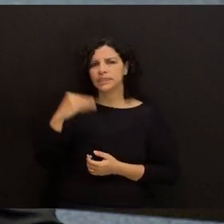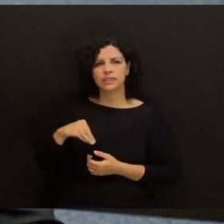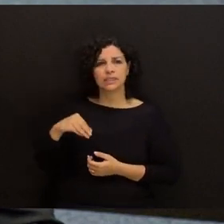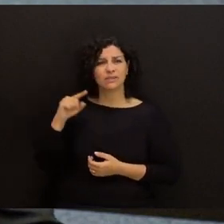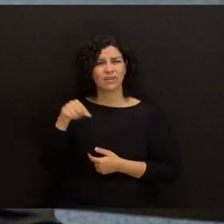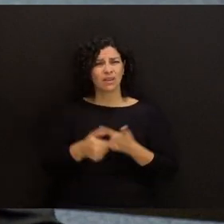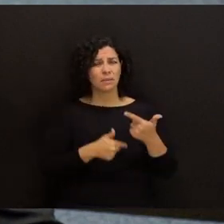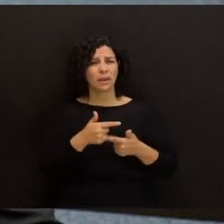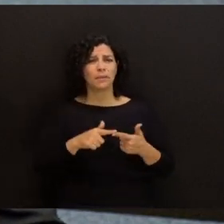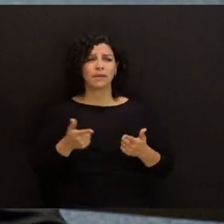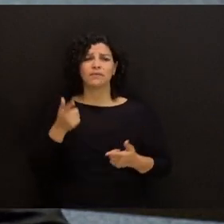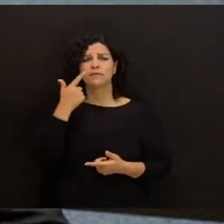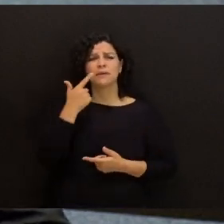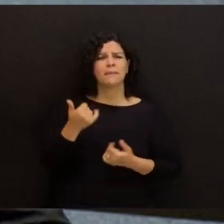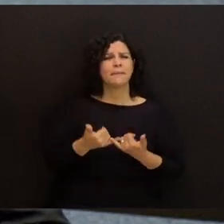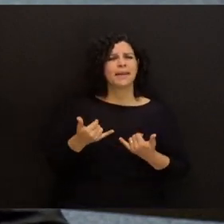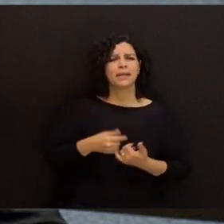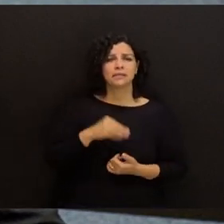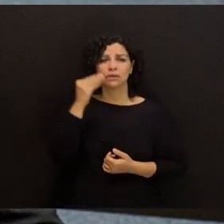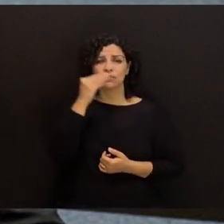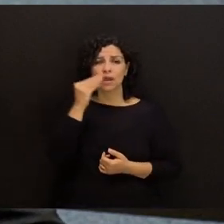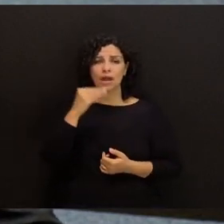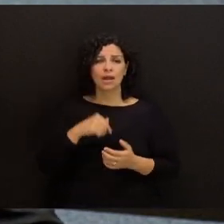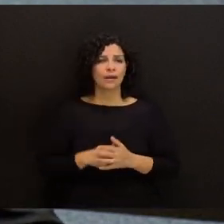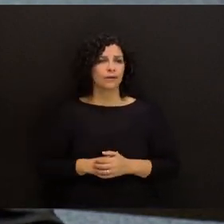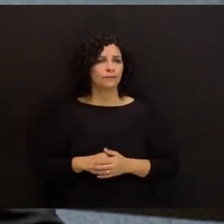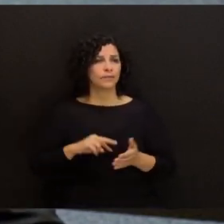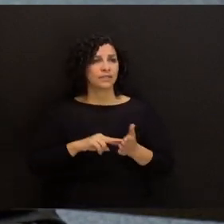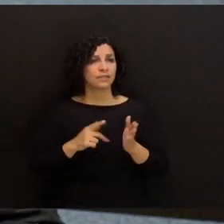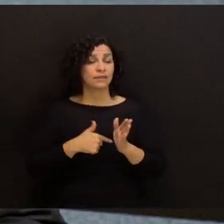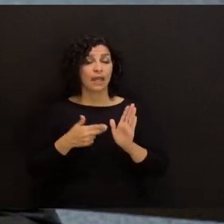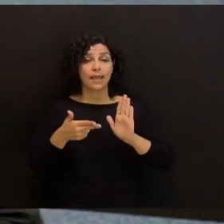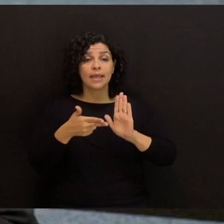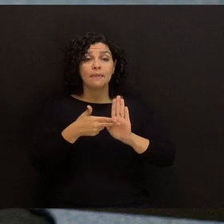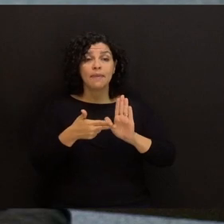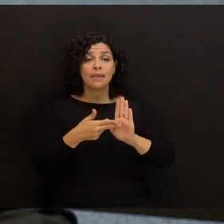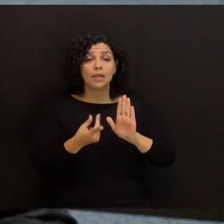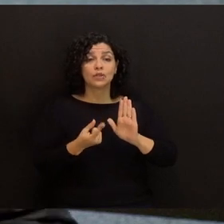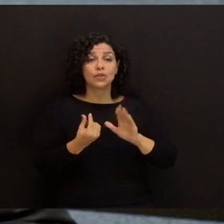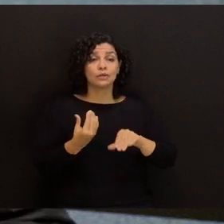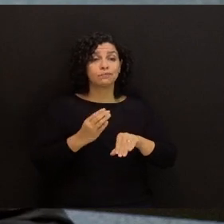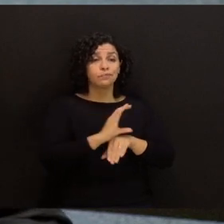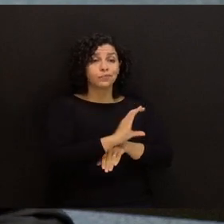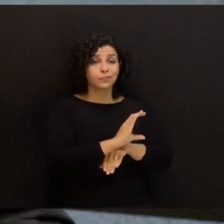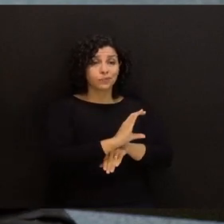tem que trabalhar porque você vê que não tem força você coloca uma emendado